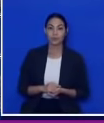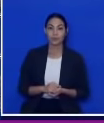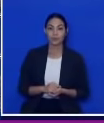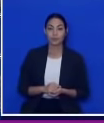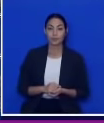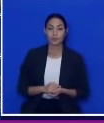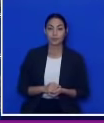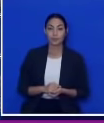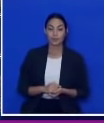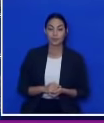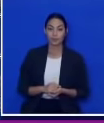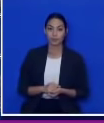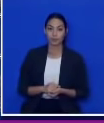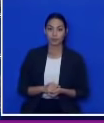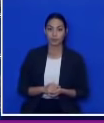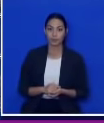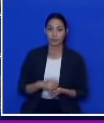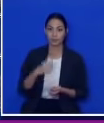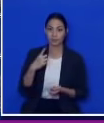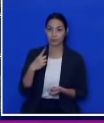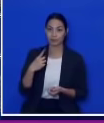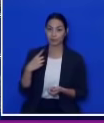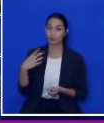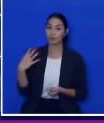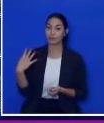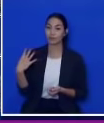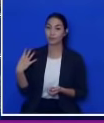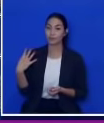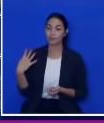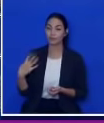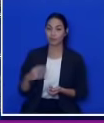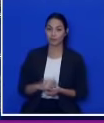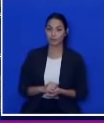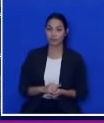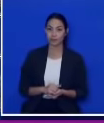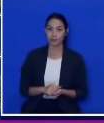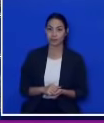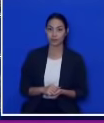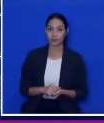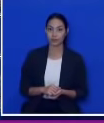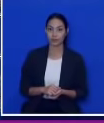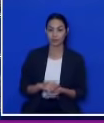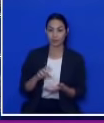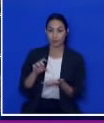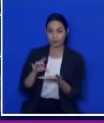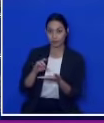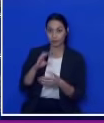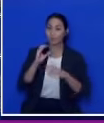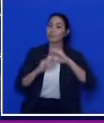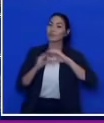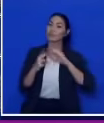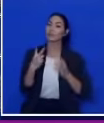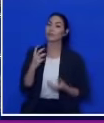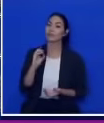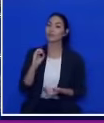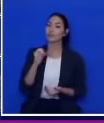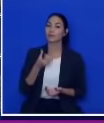loteriasonline.caixa.gov.br. Mais uma bola sorteada, número 14. Número 14, essa é a Loto Fácil